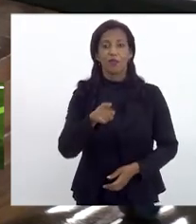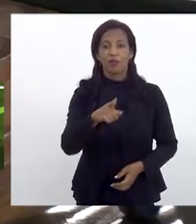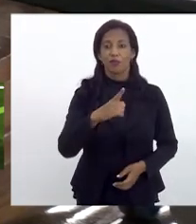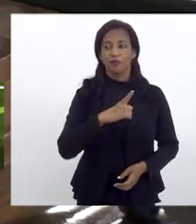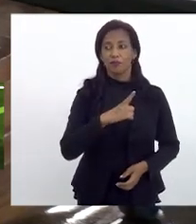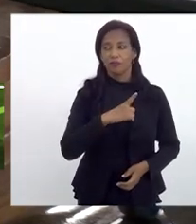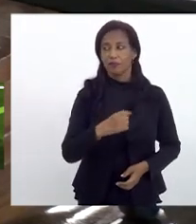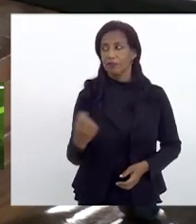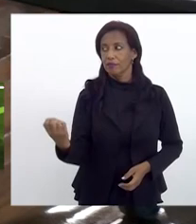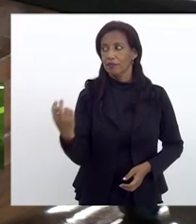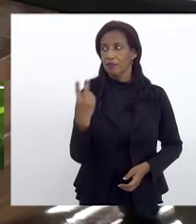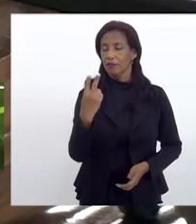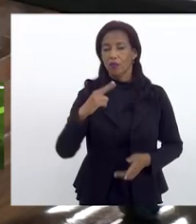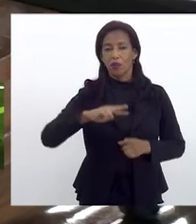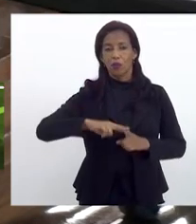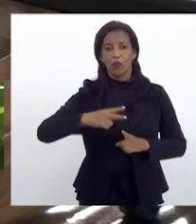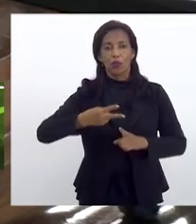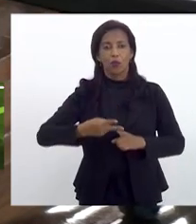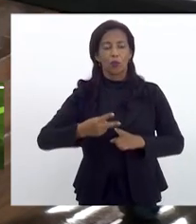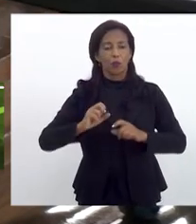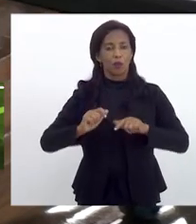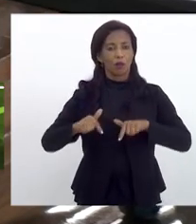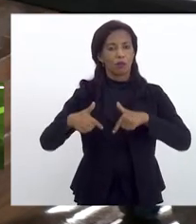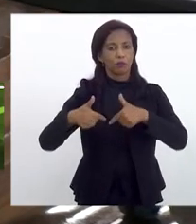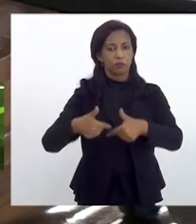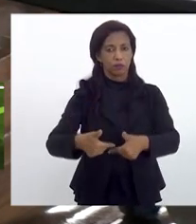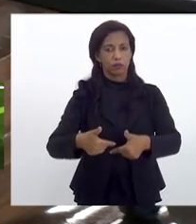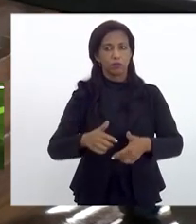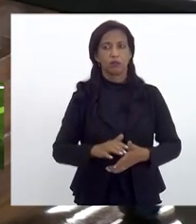Dupla Execução